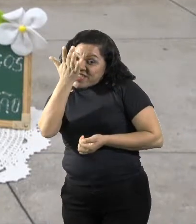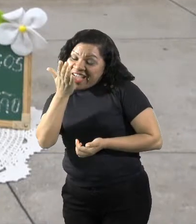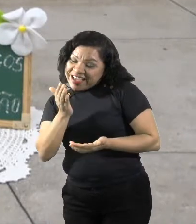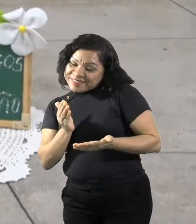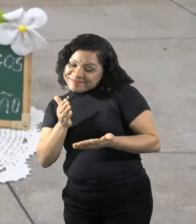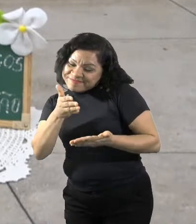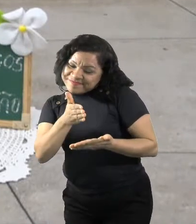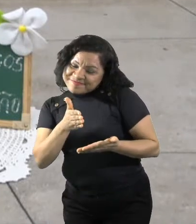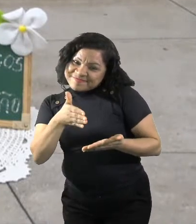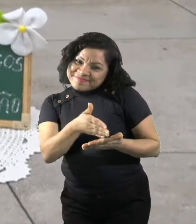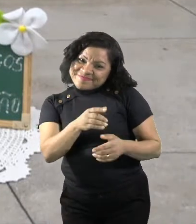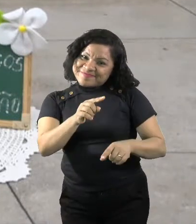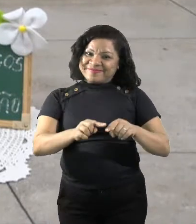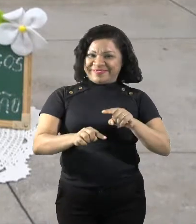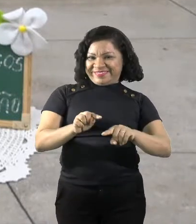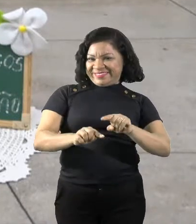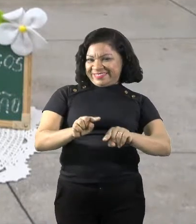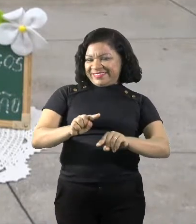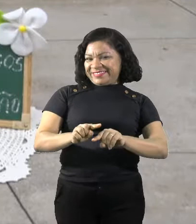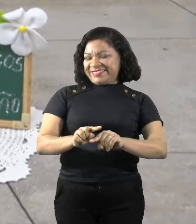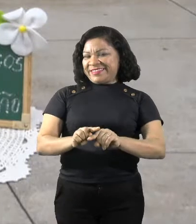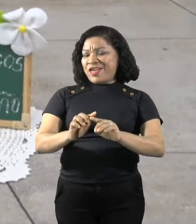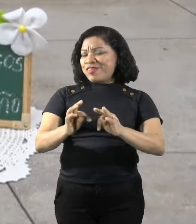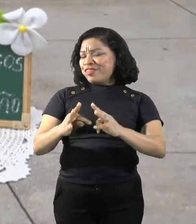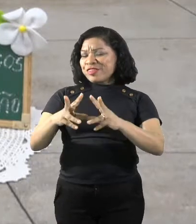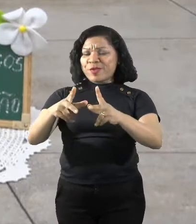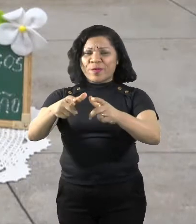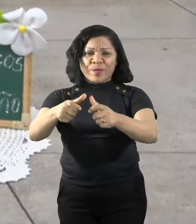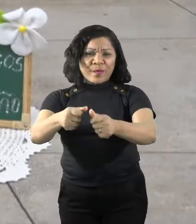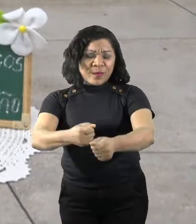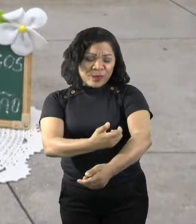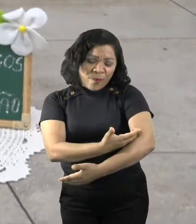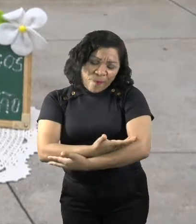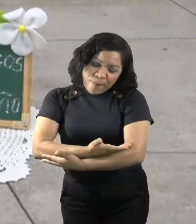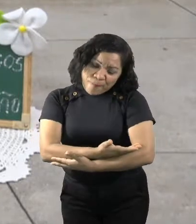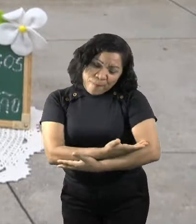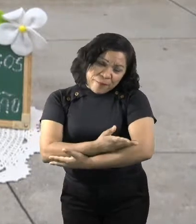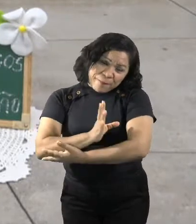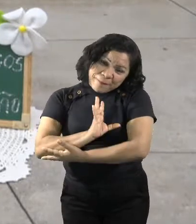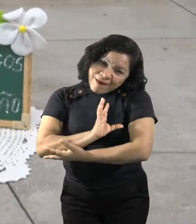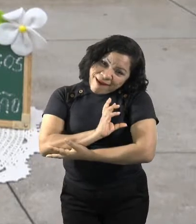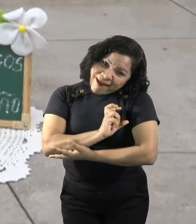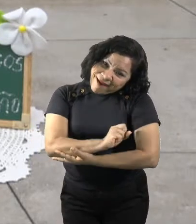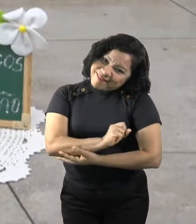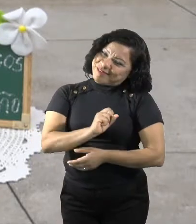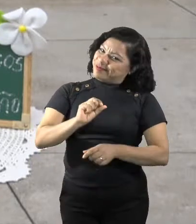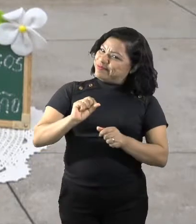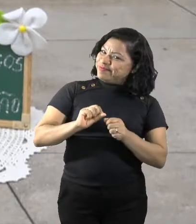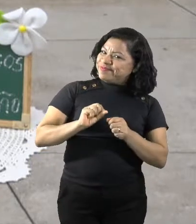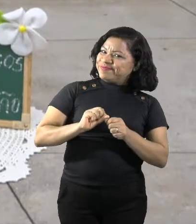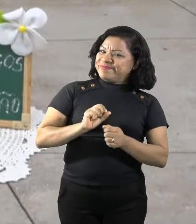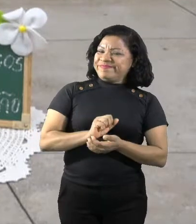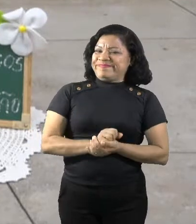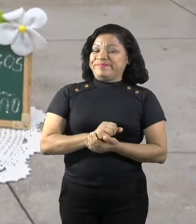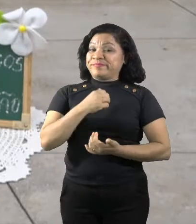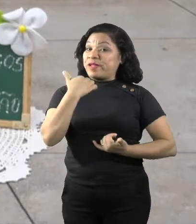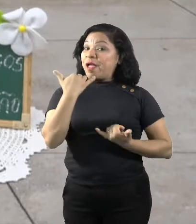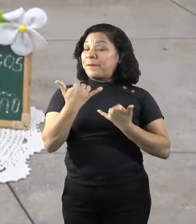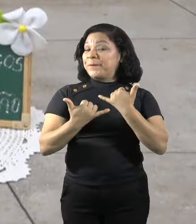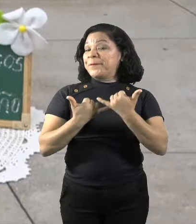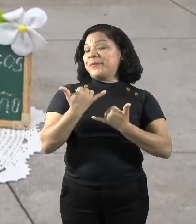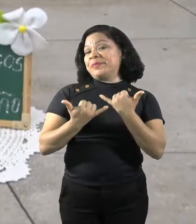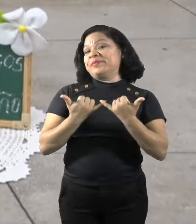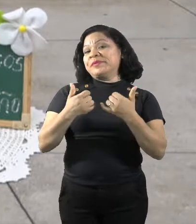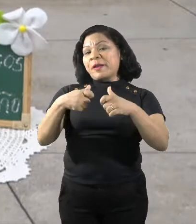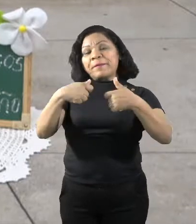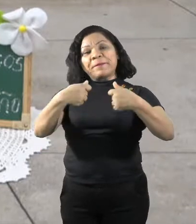usar e que todos os bebês amam fazer. E para essa brincadeira, nós vamos